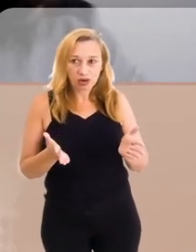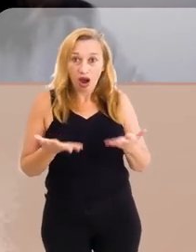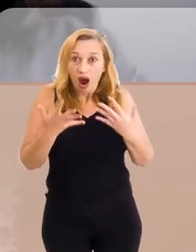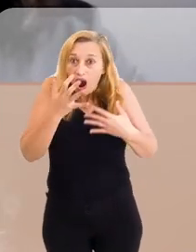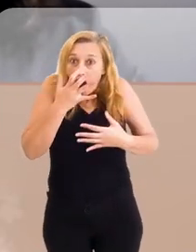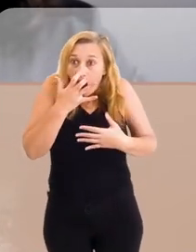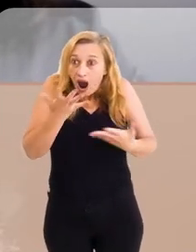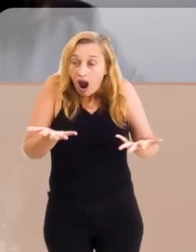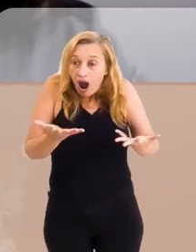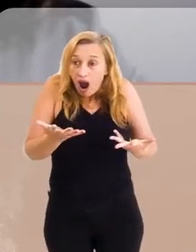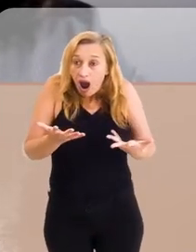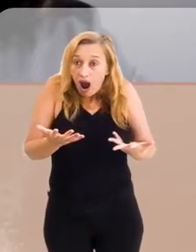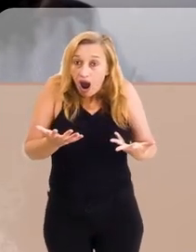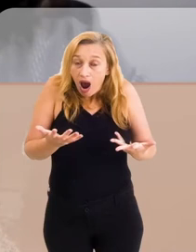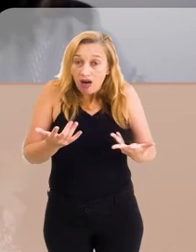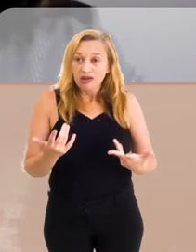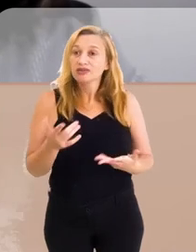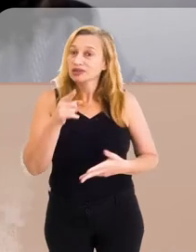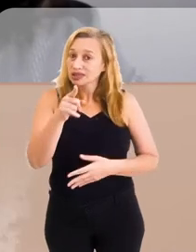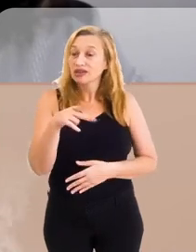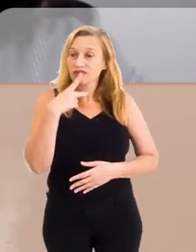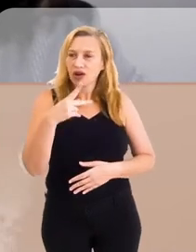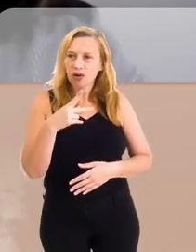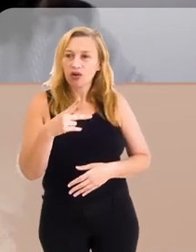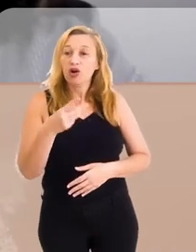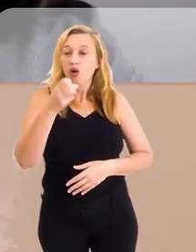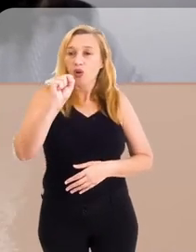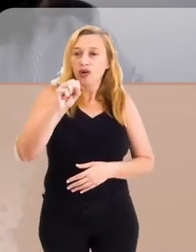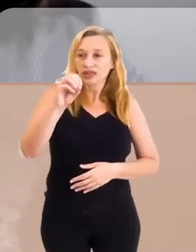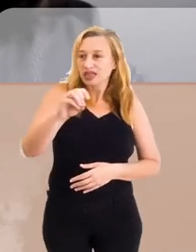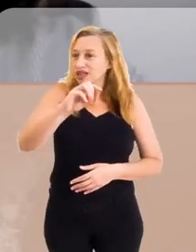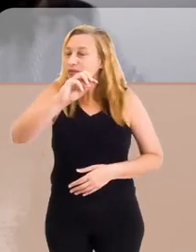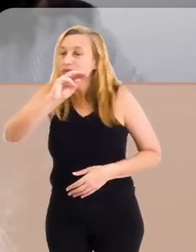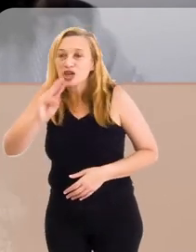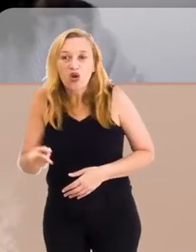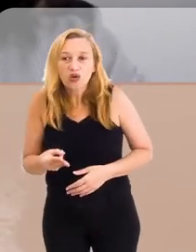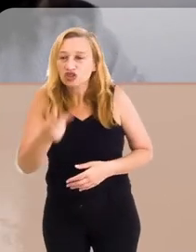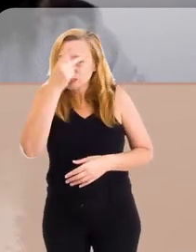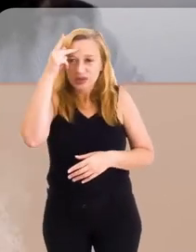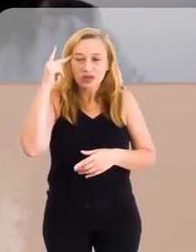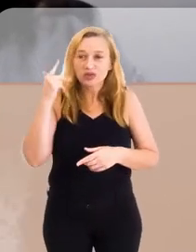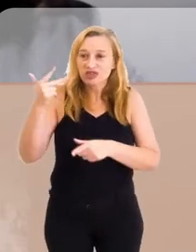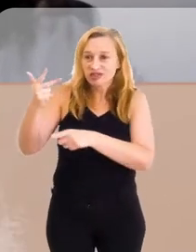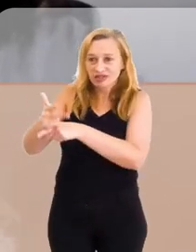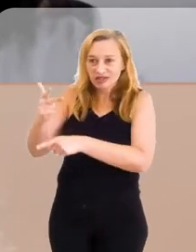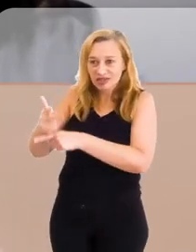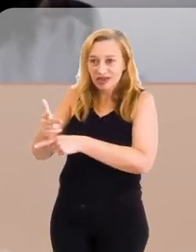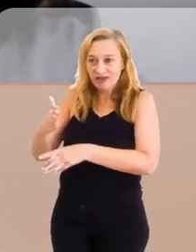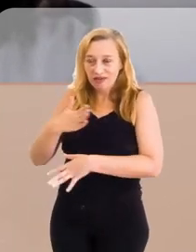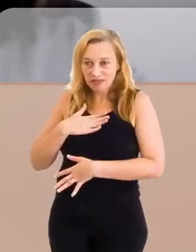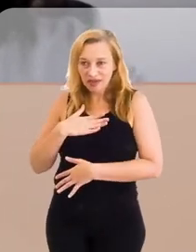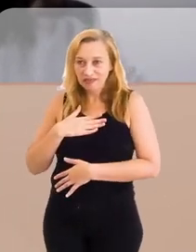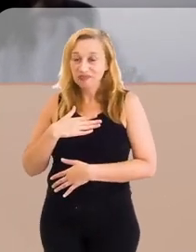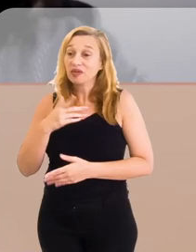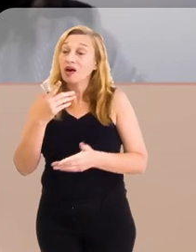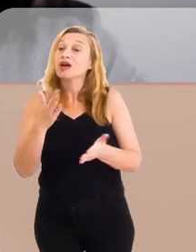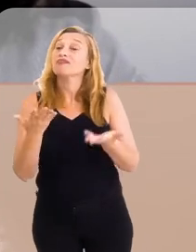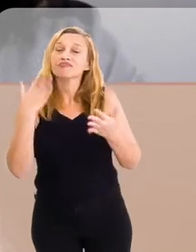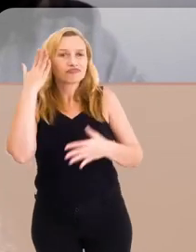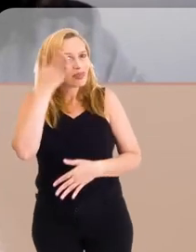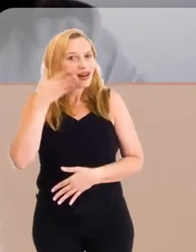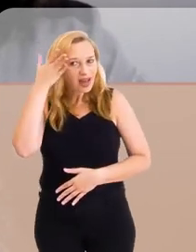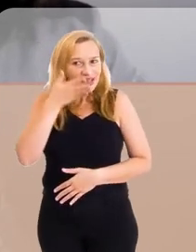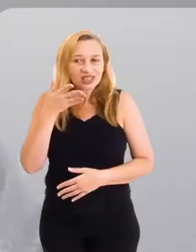hoje eu fico muito perplexa, porque, como você mesmo falou, são praticamente 80 milhões de visualizações em palestras